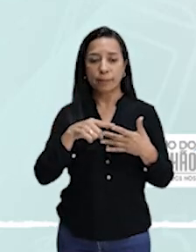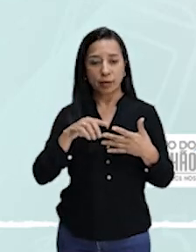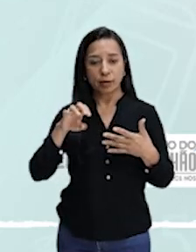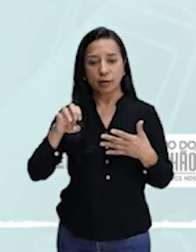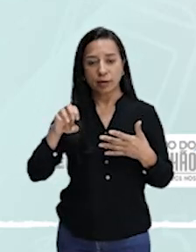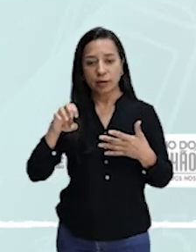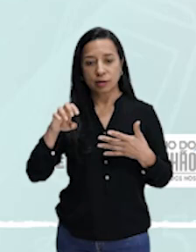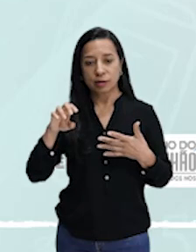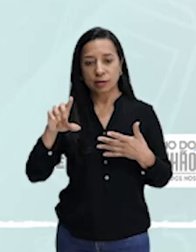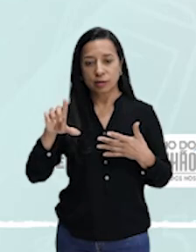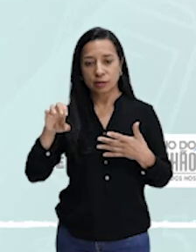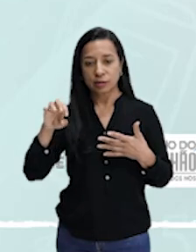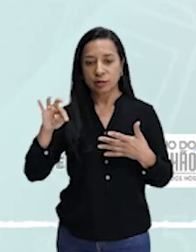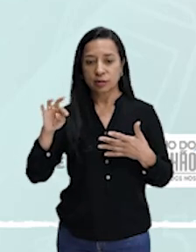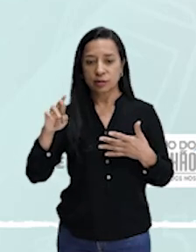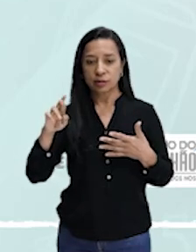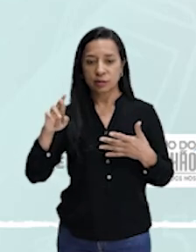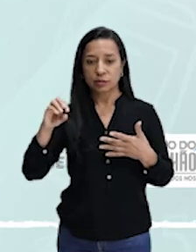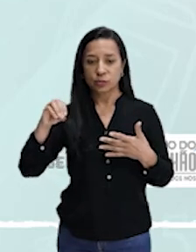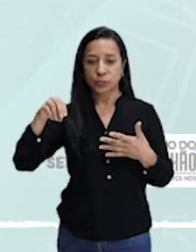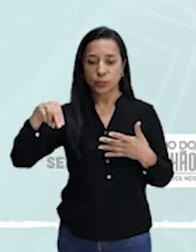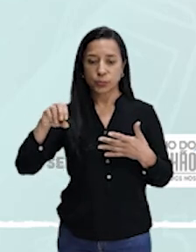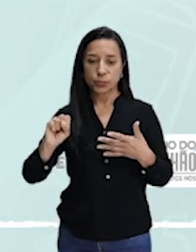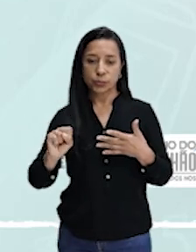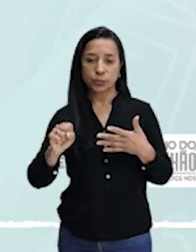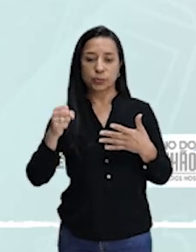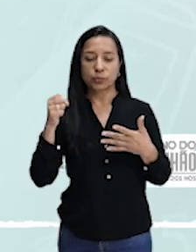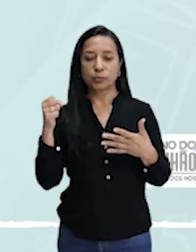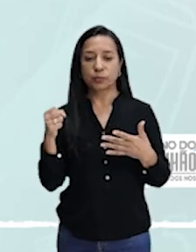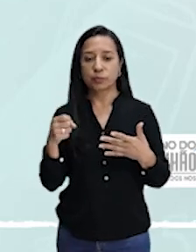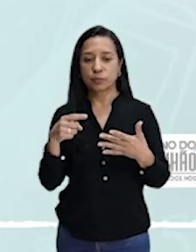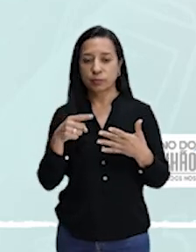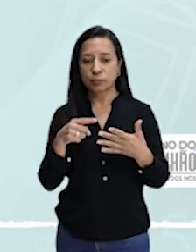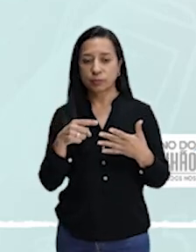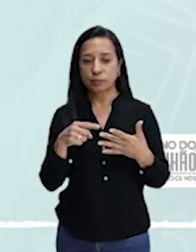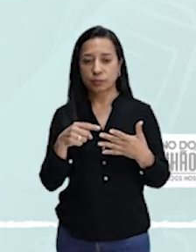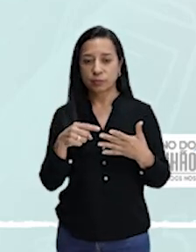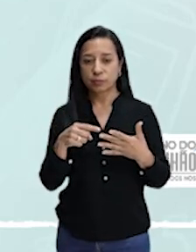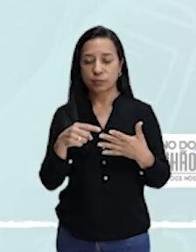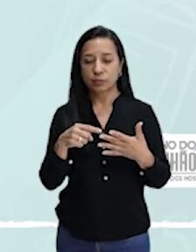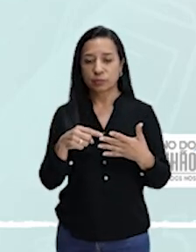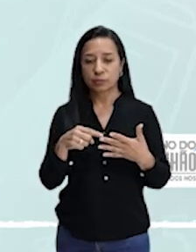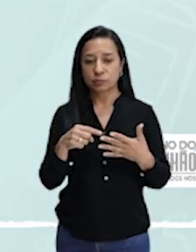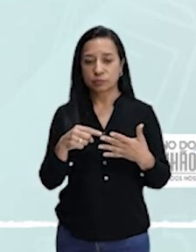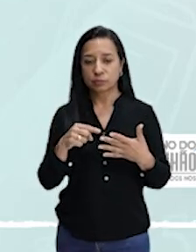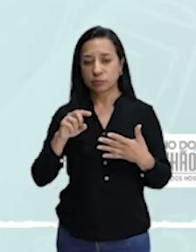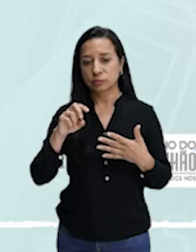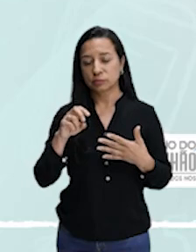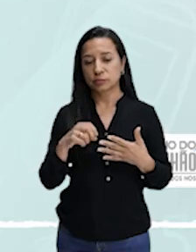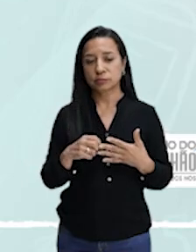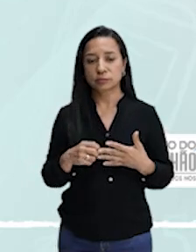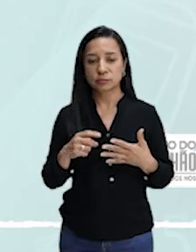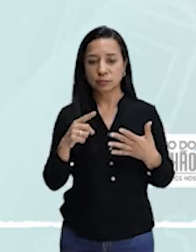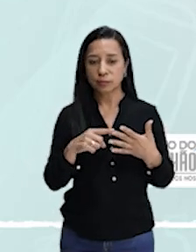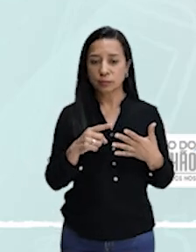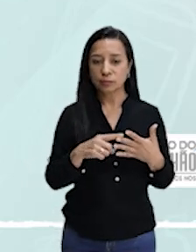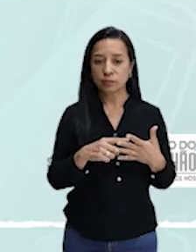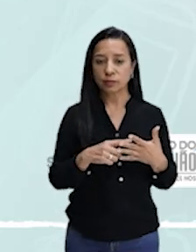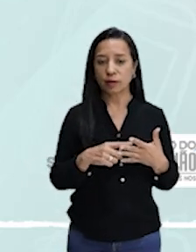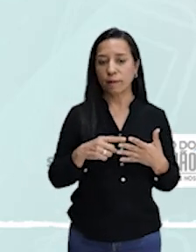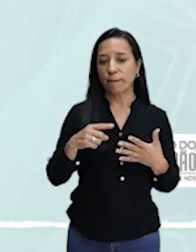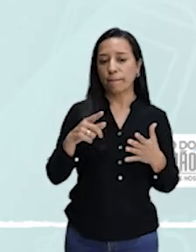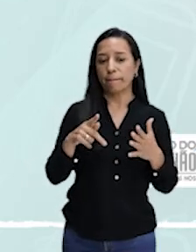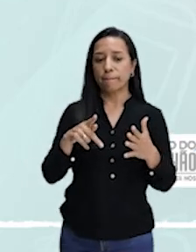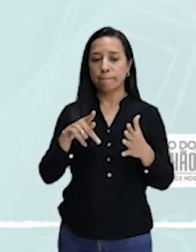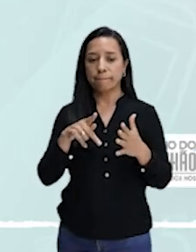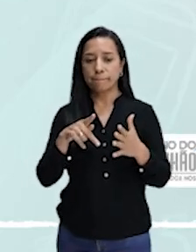letra ele fala que o número de partículas é quatro vezes 10 a 19 e a letra B 5 x 0 é 19 a letra